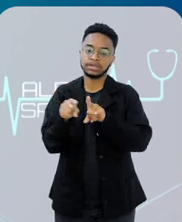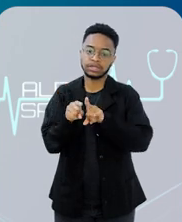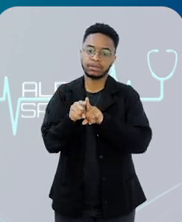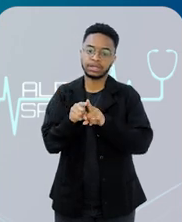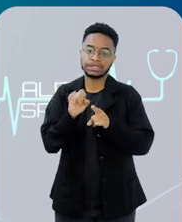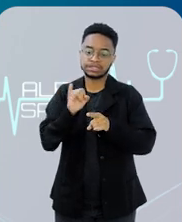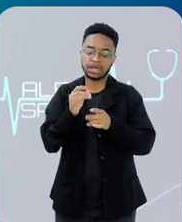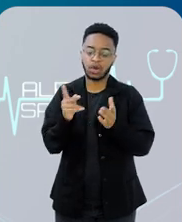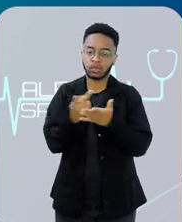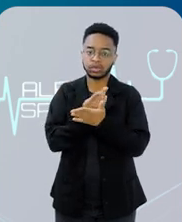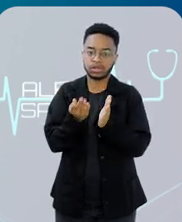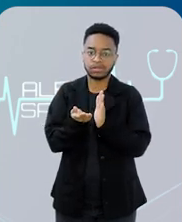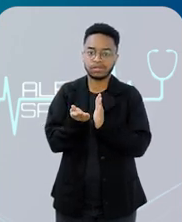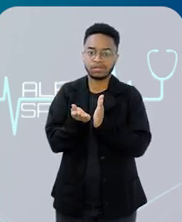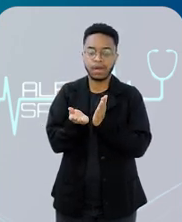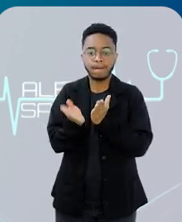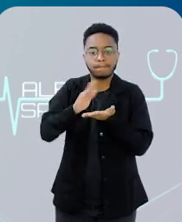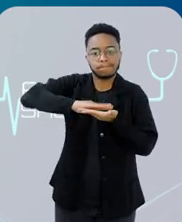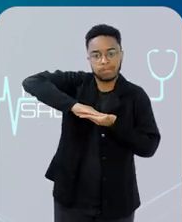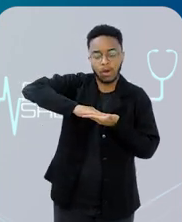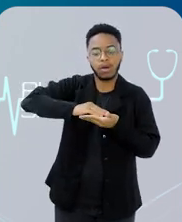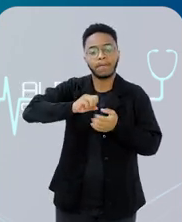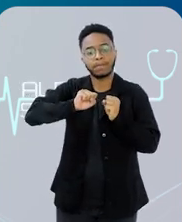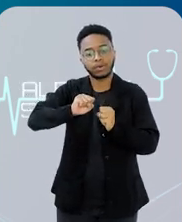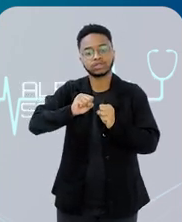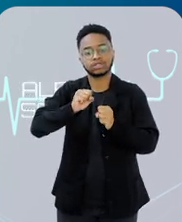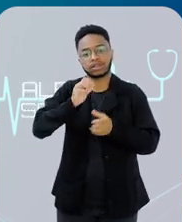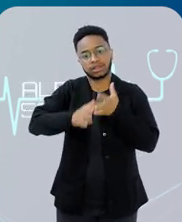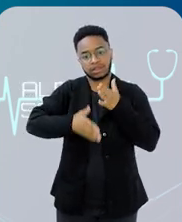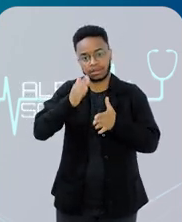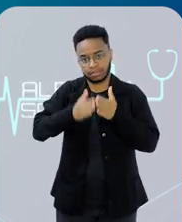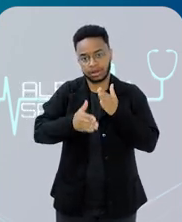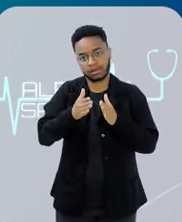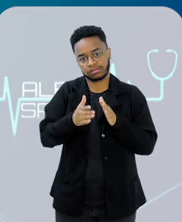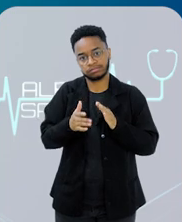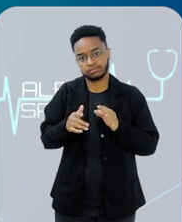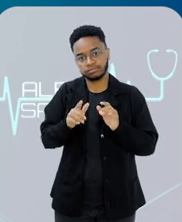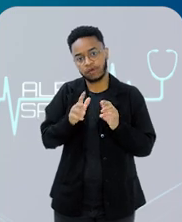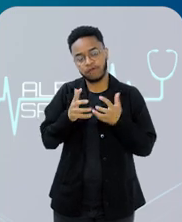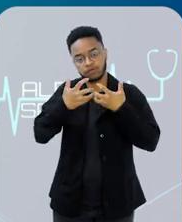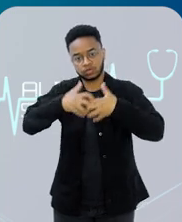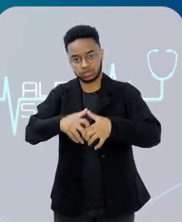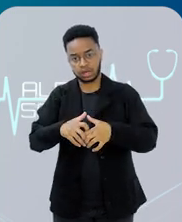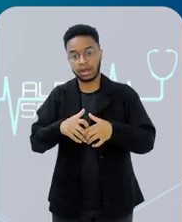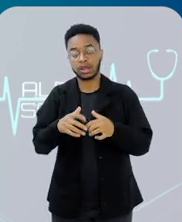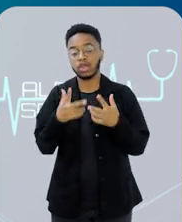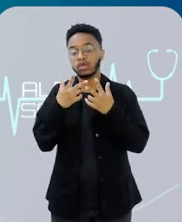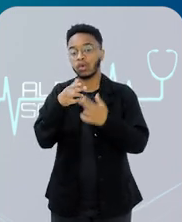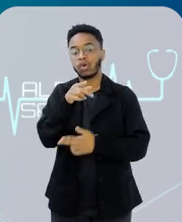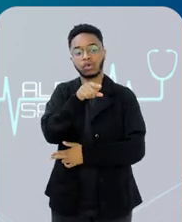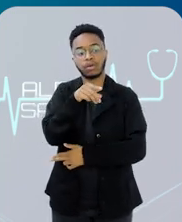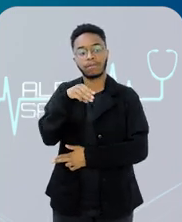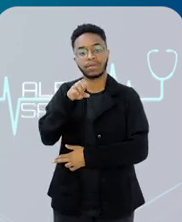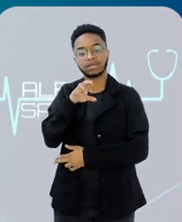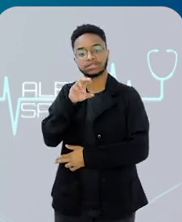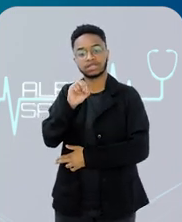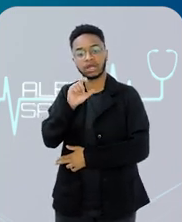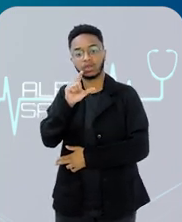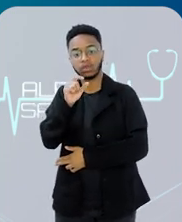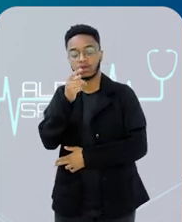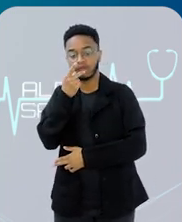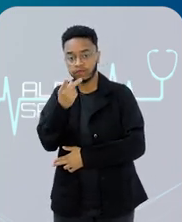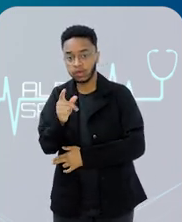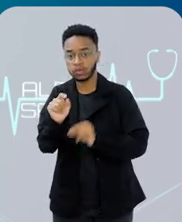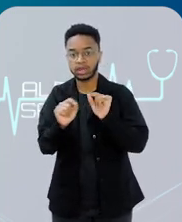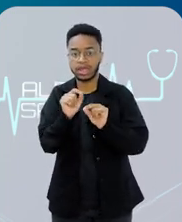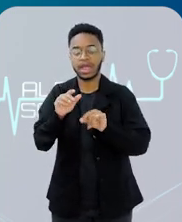a própria dobra sobre ele trazer uma disfunção. Como o Dr. Marcelo disse, a maior parte das vezes a sensibilidade ela